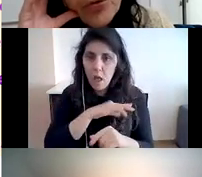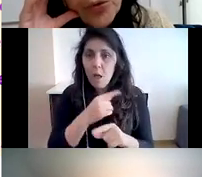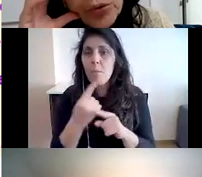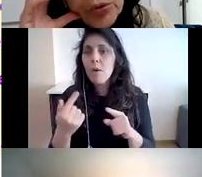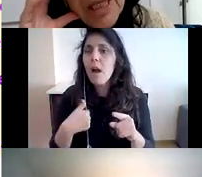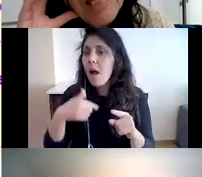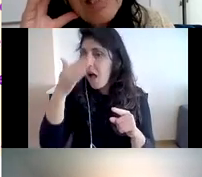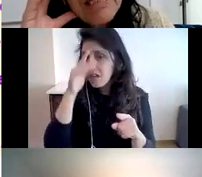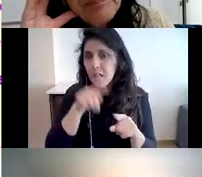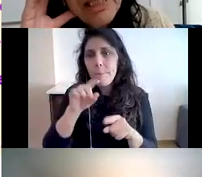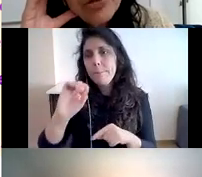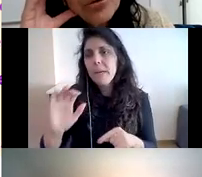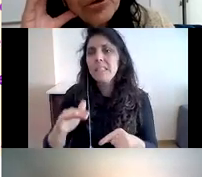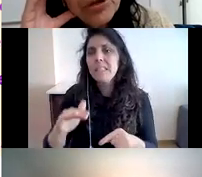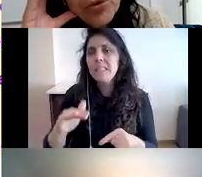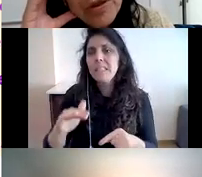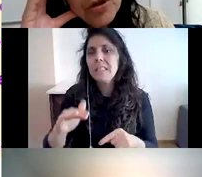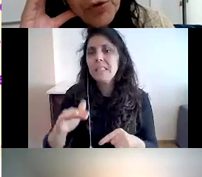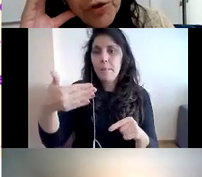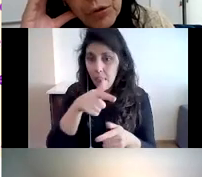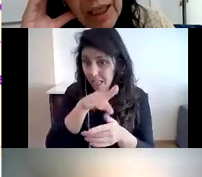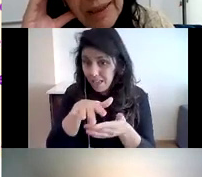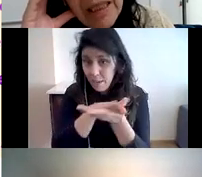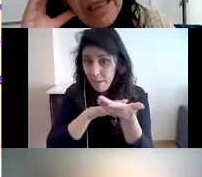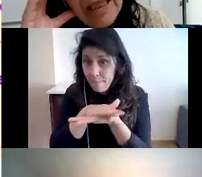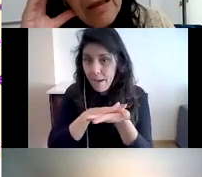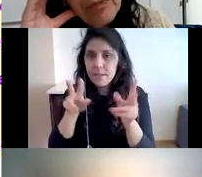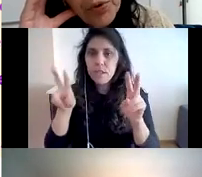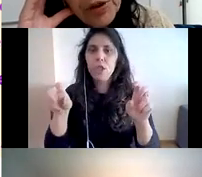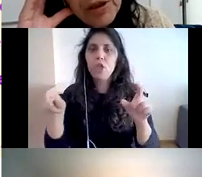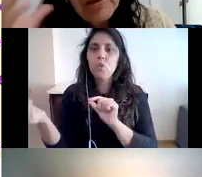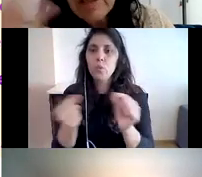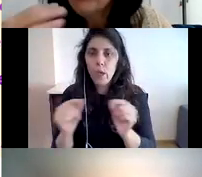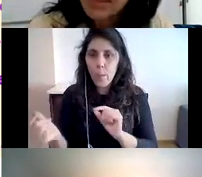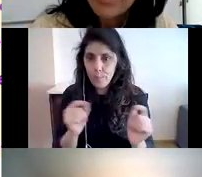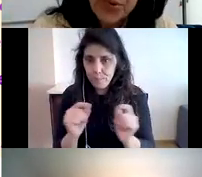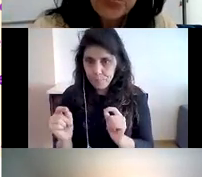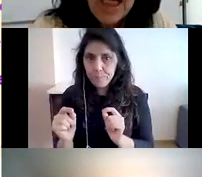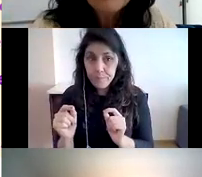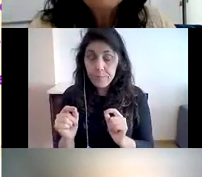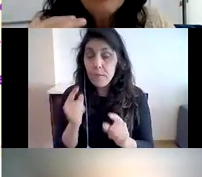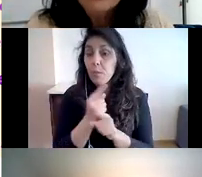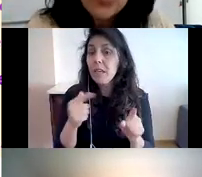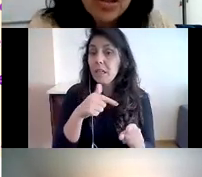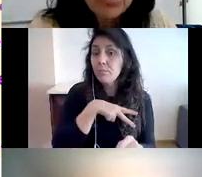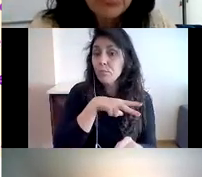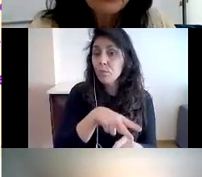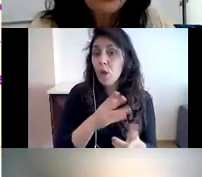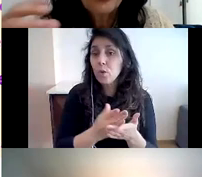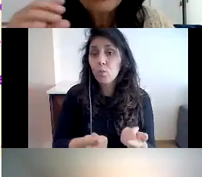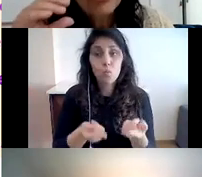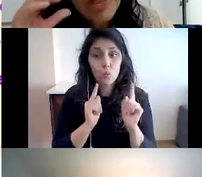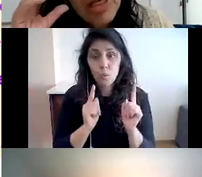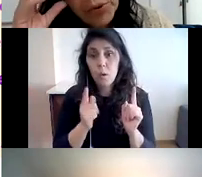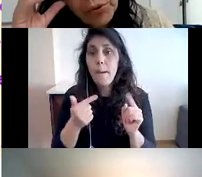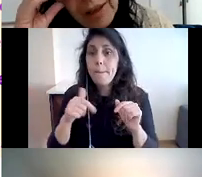pano de fundo para discutirmos o ensino profissional. Porque, não apenas em Portugal, mas